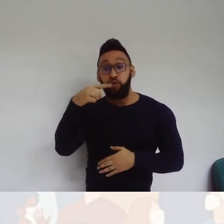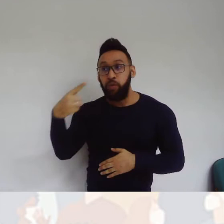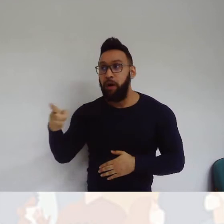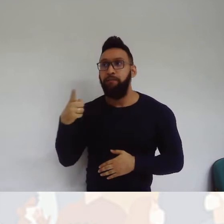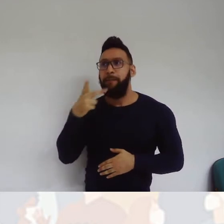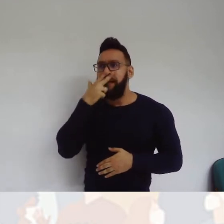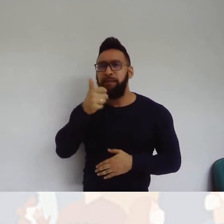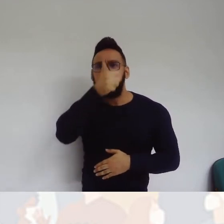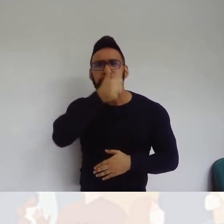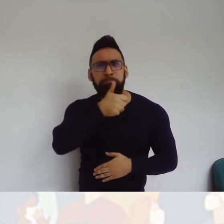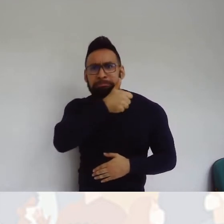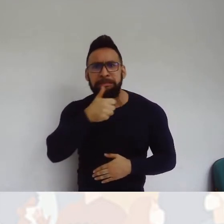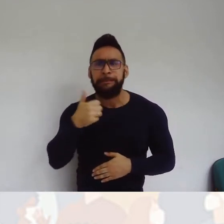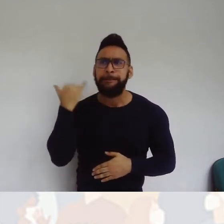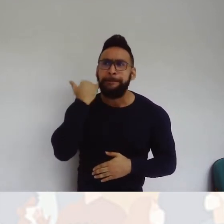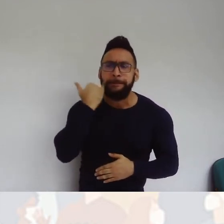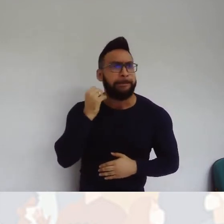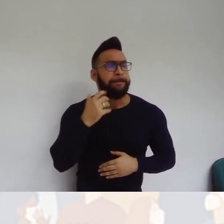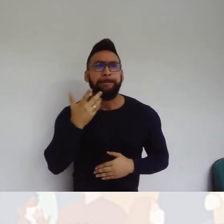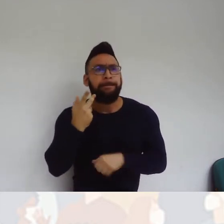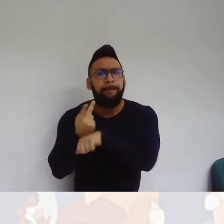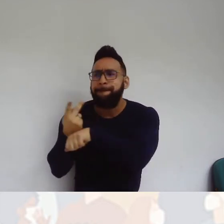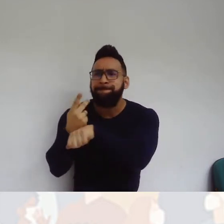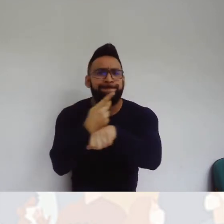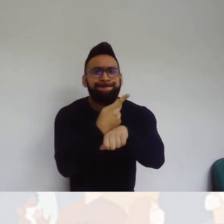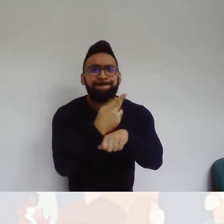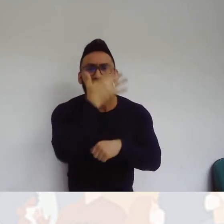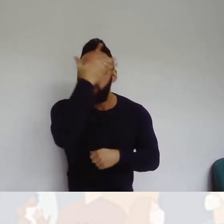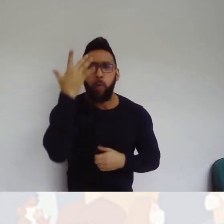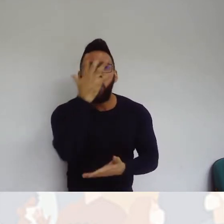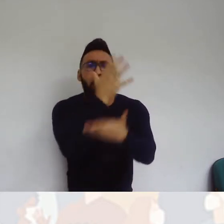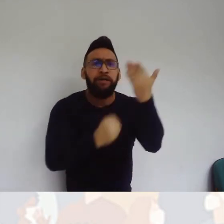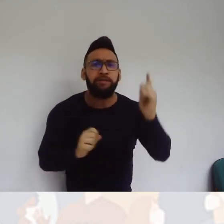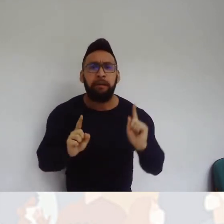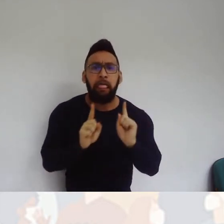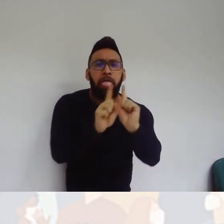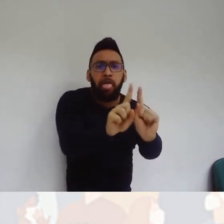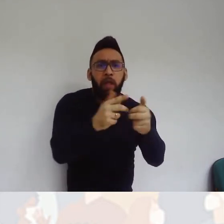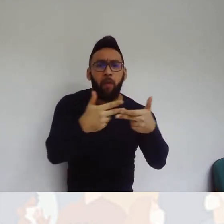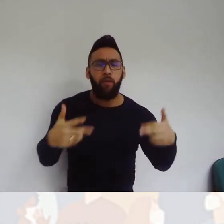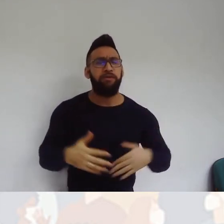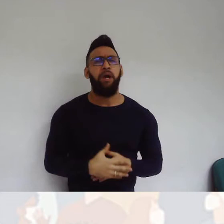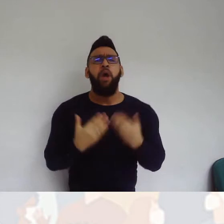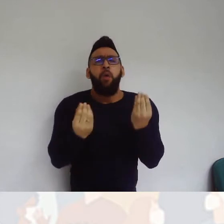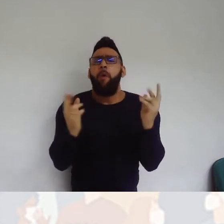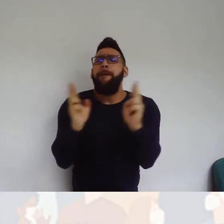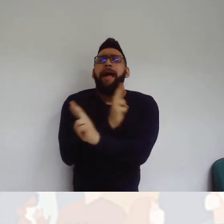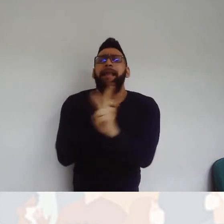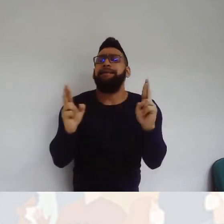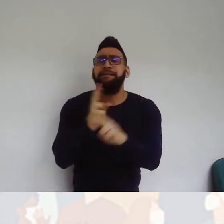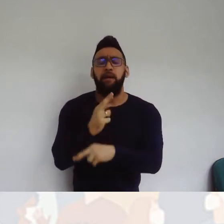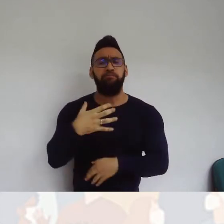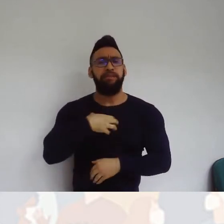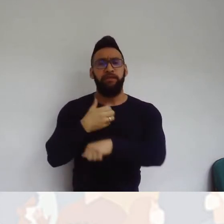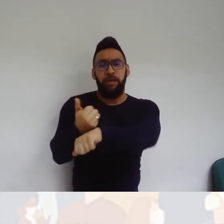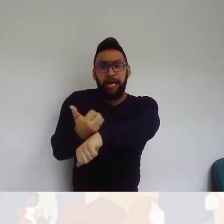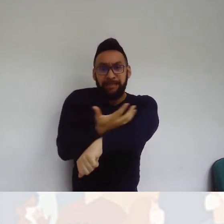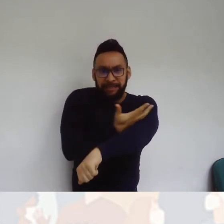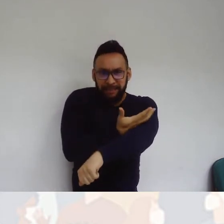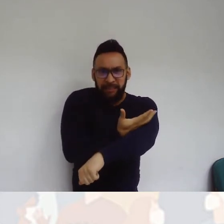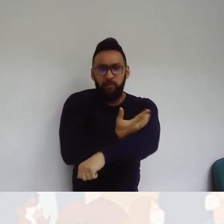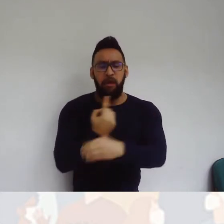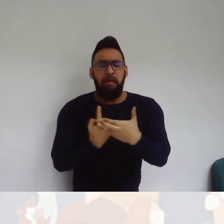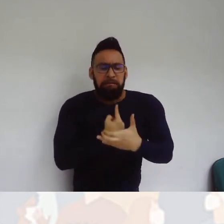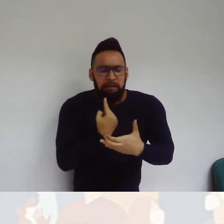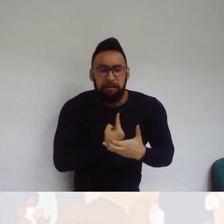parceiros. Como você analisa a perspectiva solidão afetiva sexual ao racismo, né,